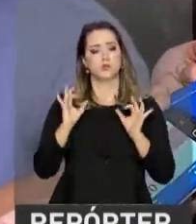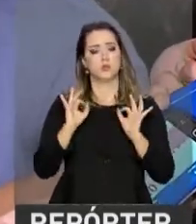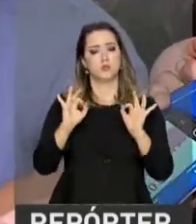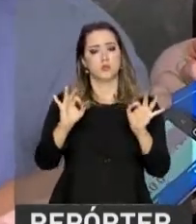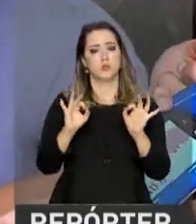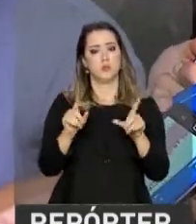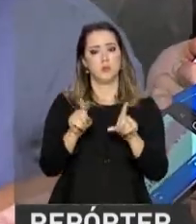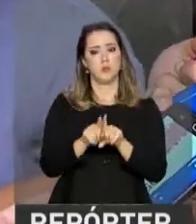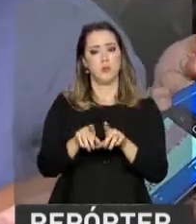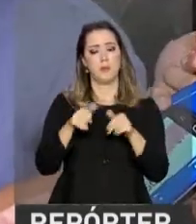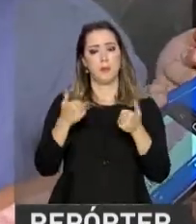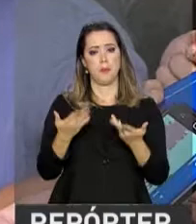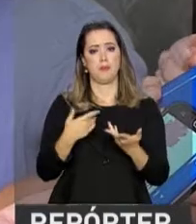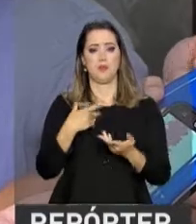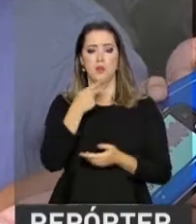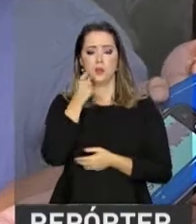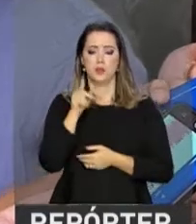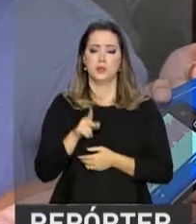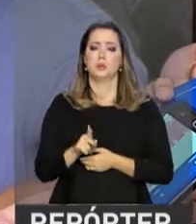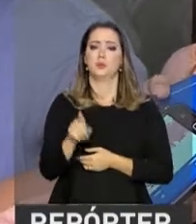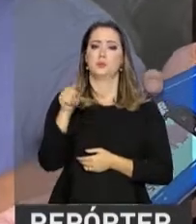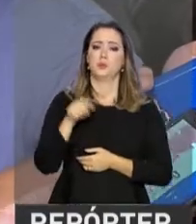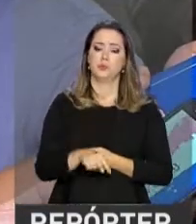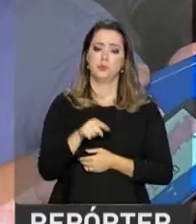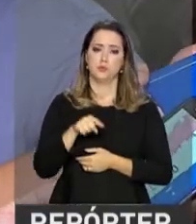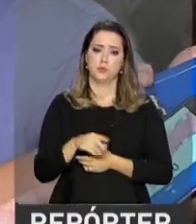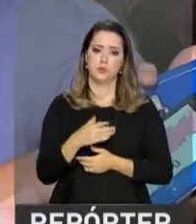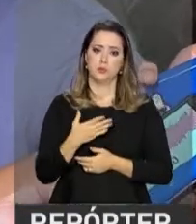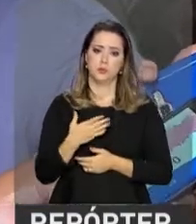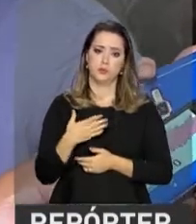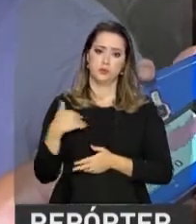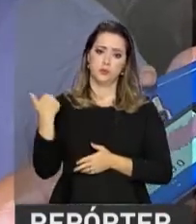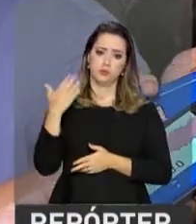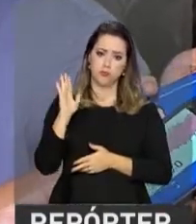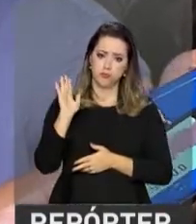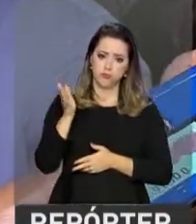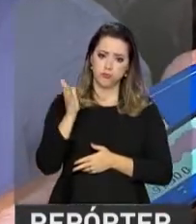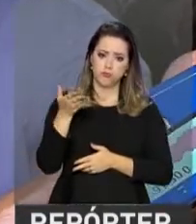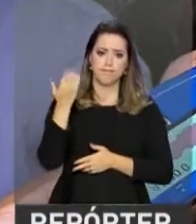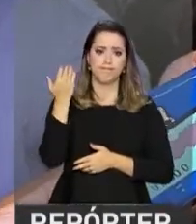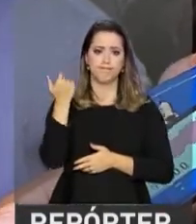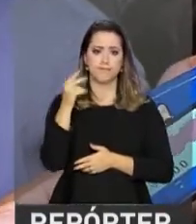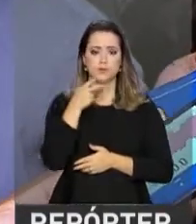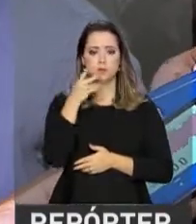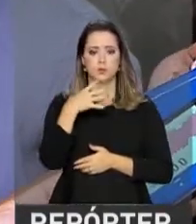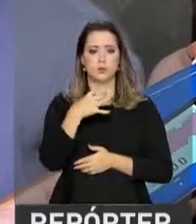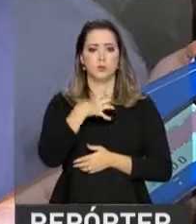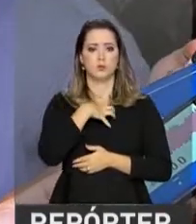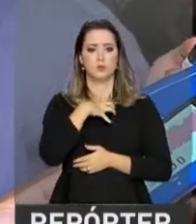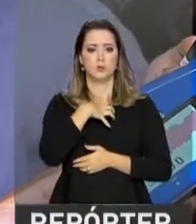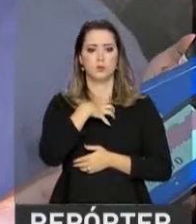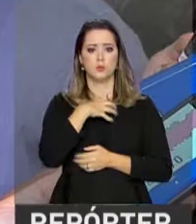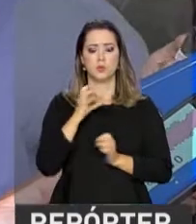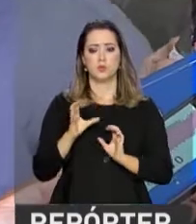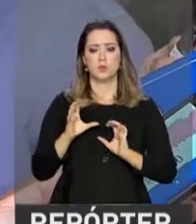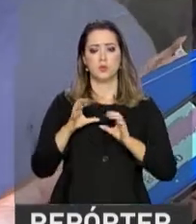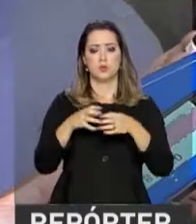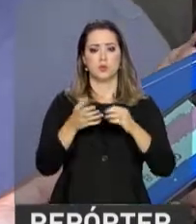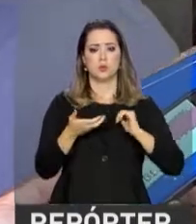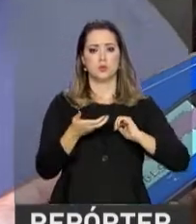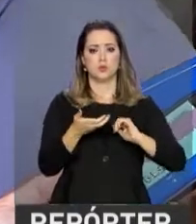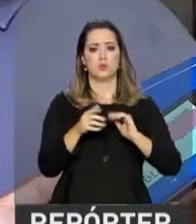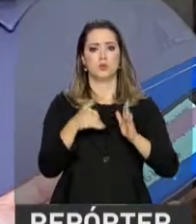exitosa. Eu tenho afirmado aqui há um bom tempo que sinto nos parlamentares já